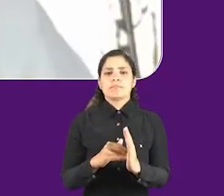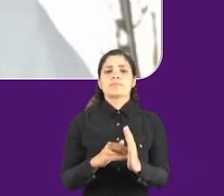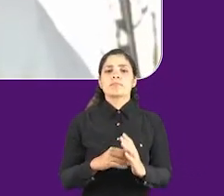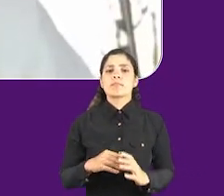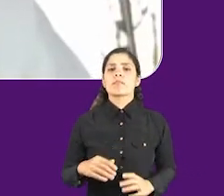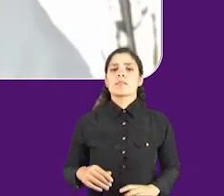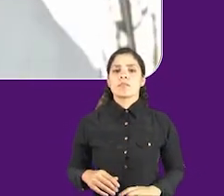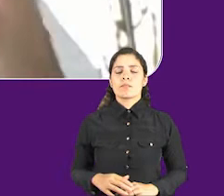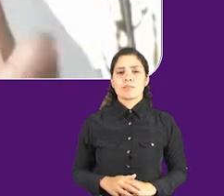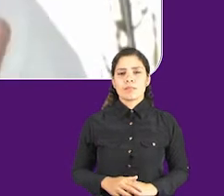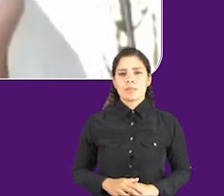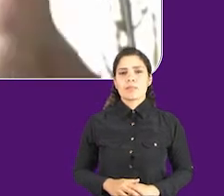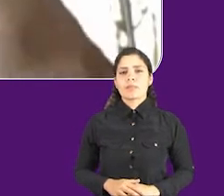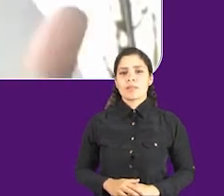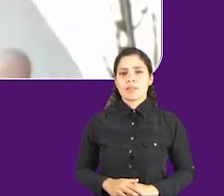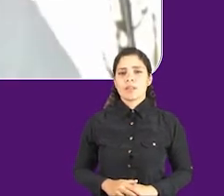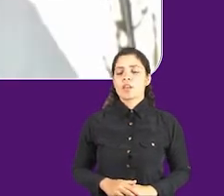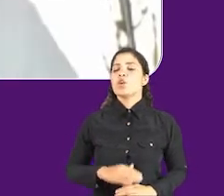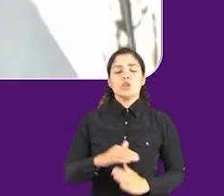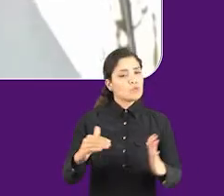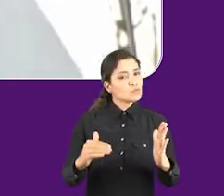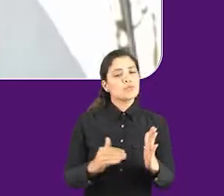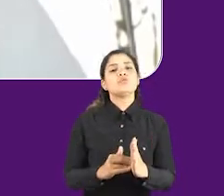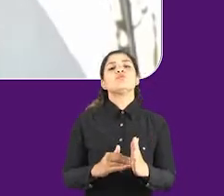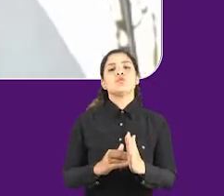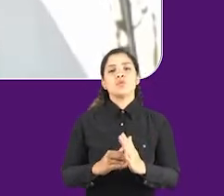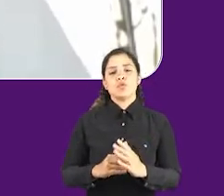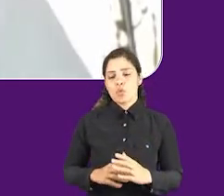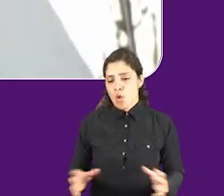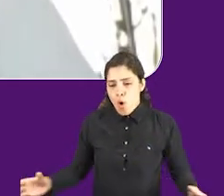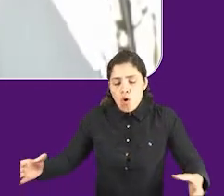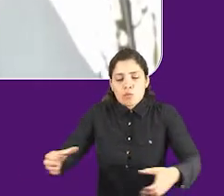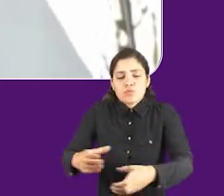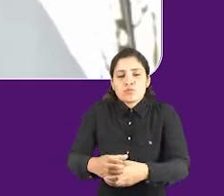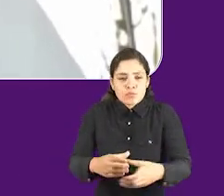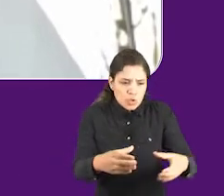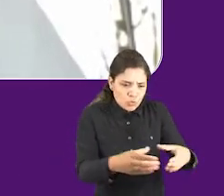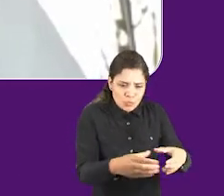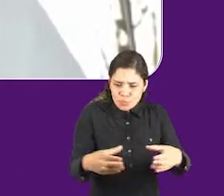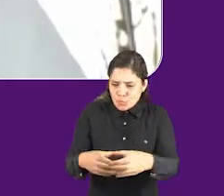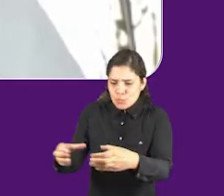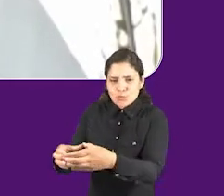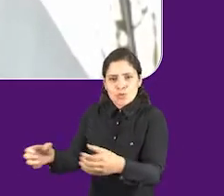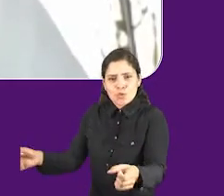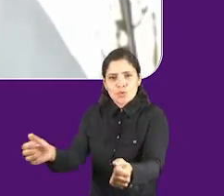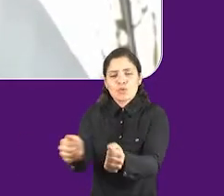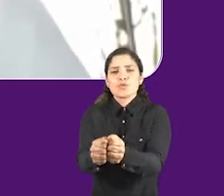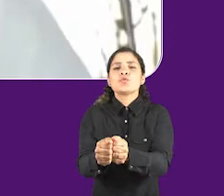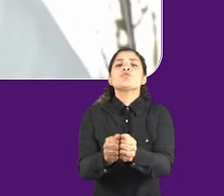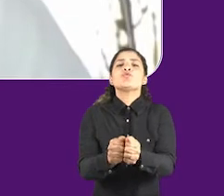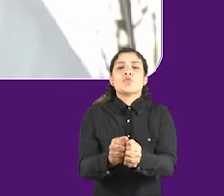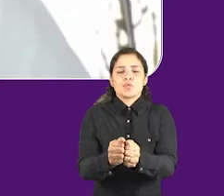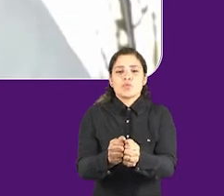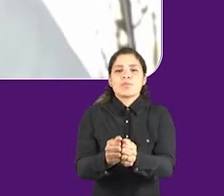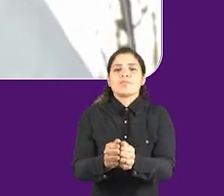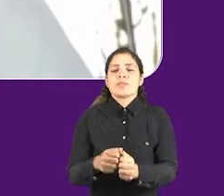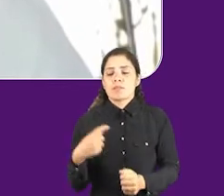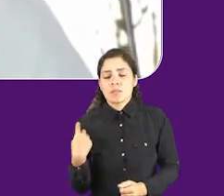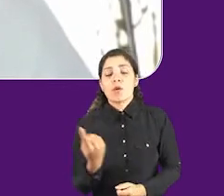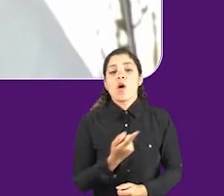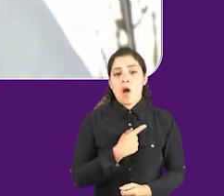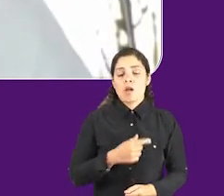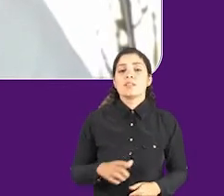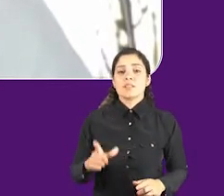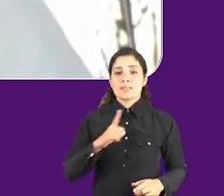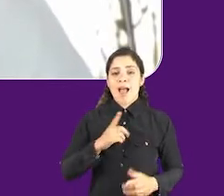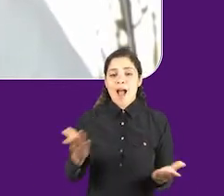idades e estamos Justamente a gorra no lançamento dessa desse trabalho e tava